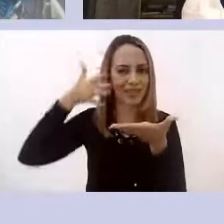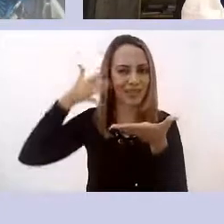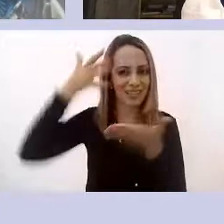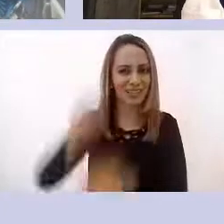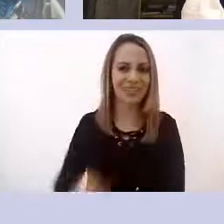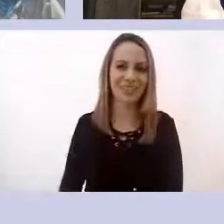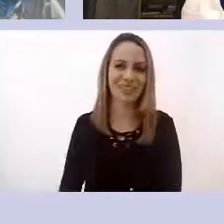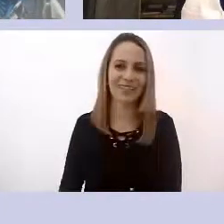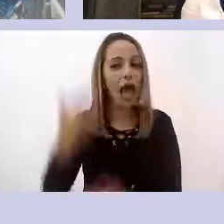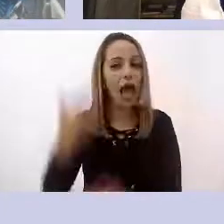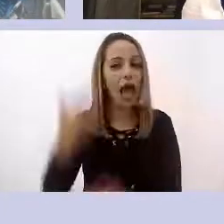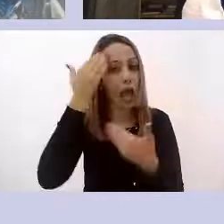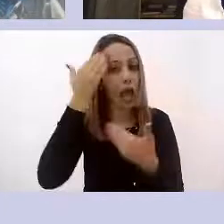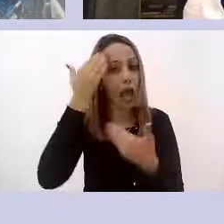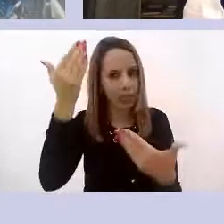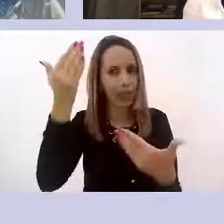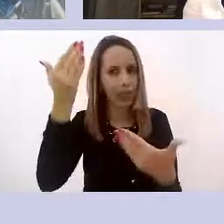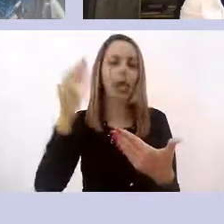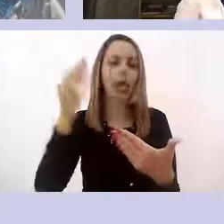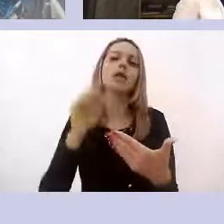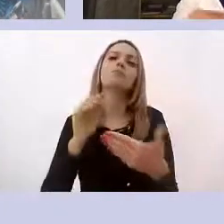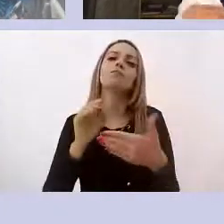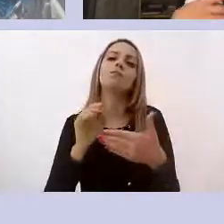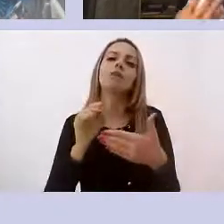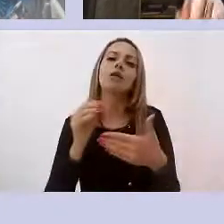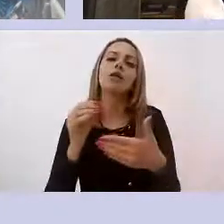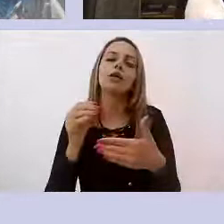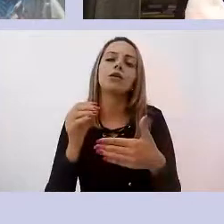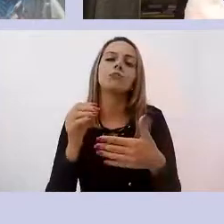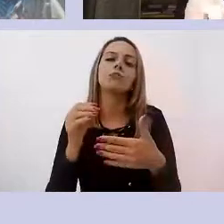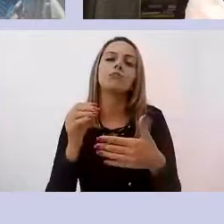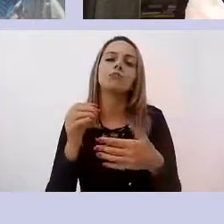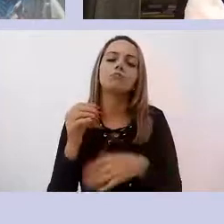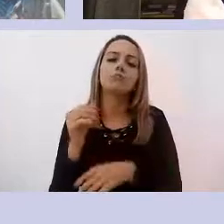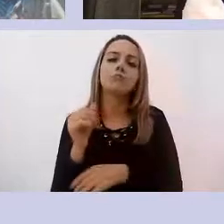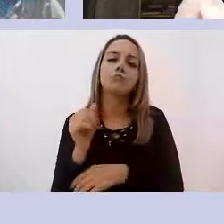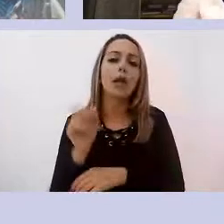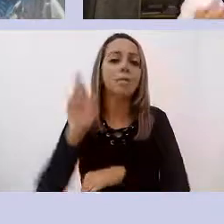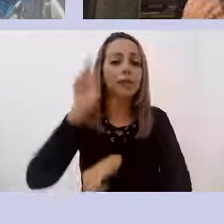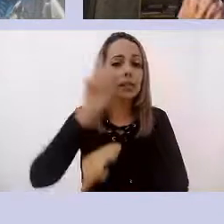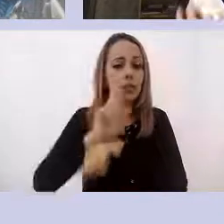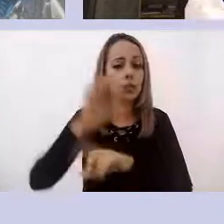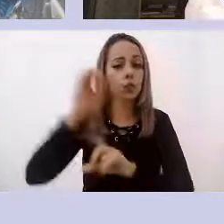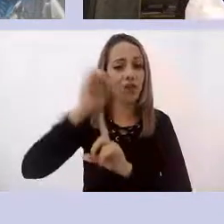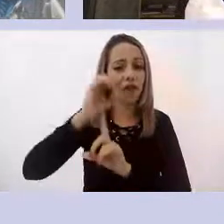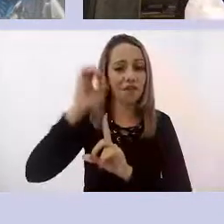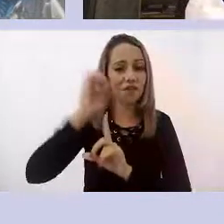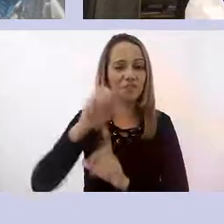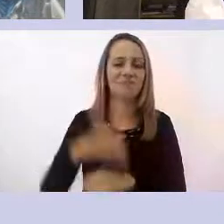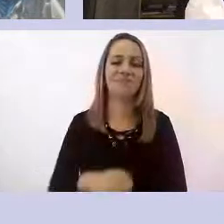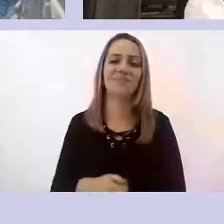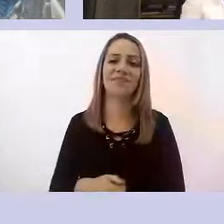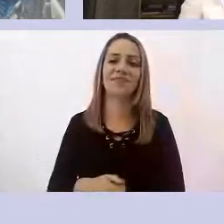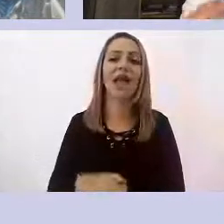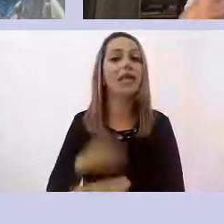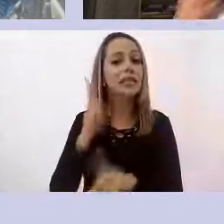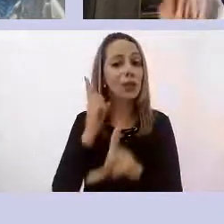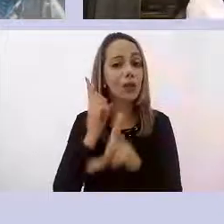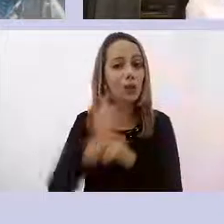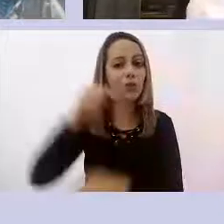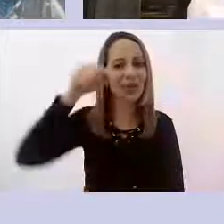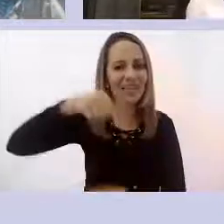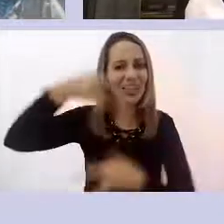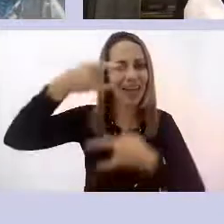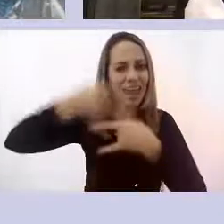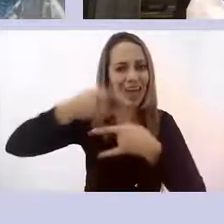IFMG, da gastronomia. Esse encontro mostra a importância, né, do